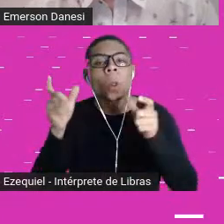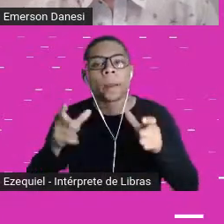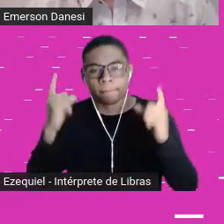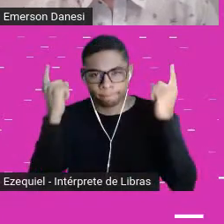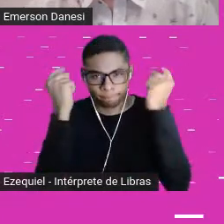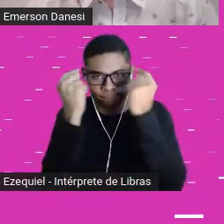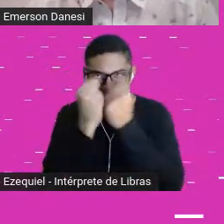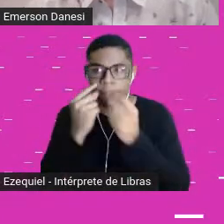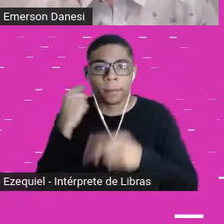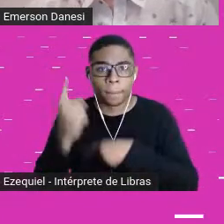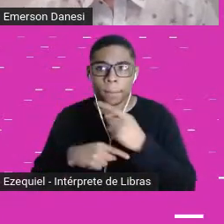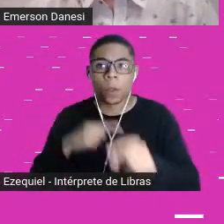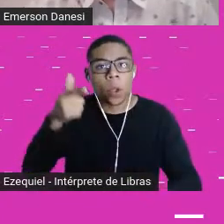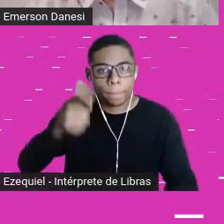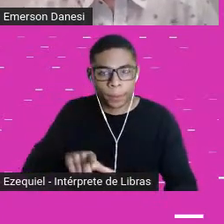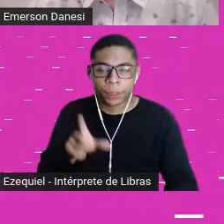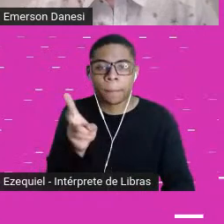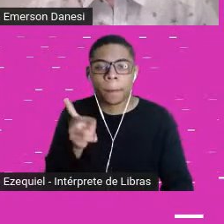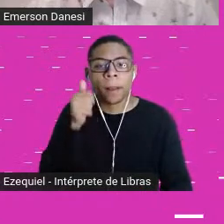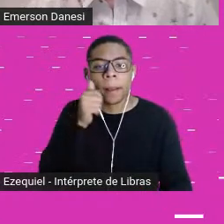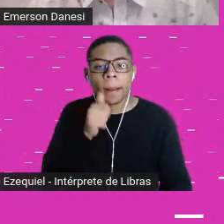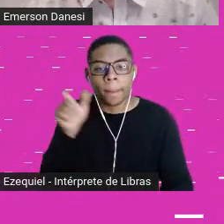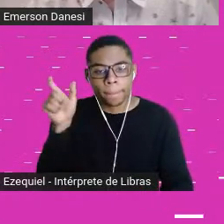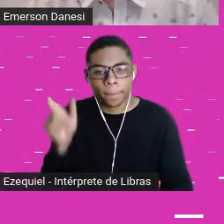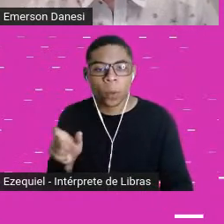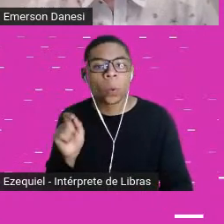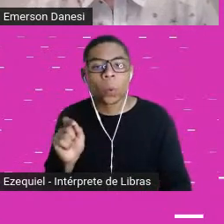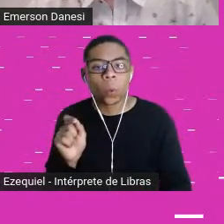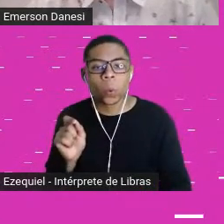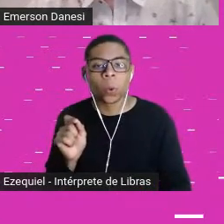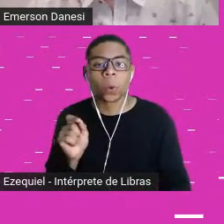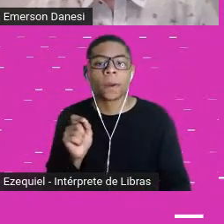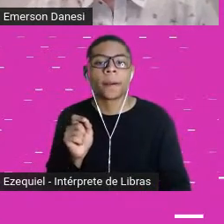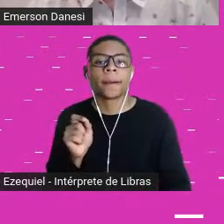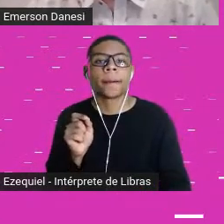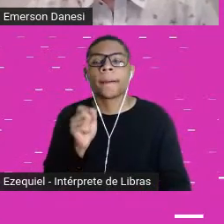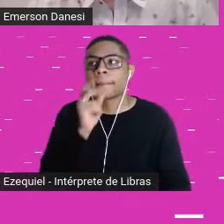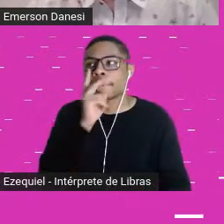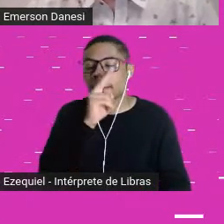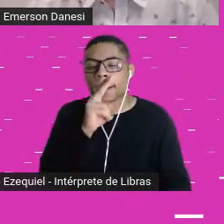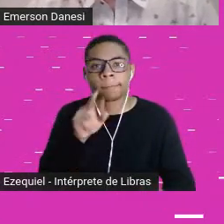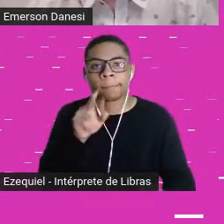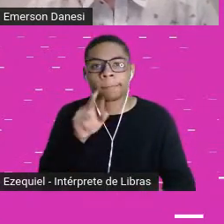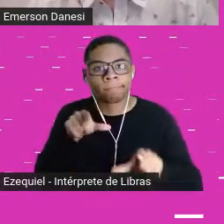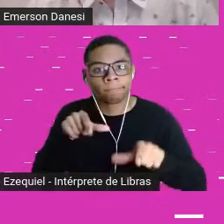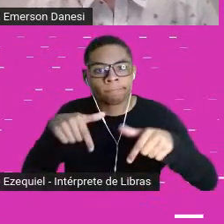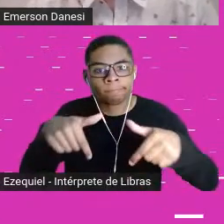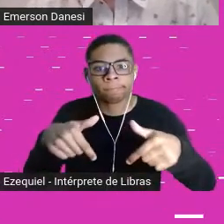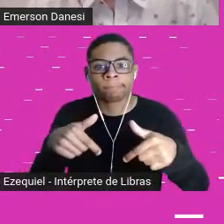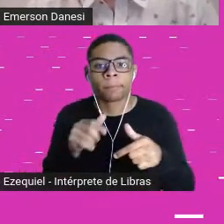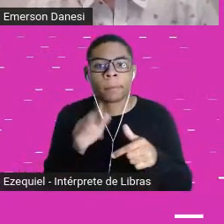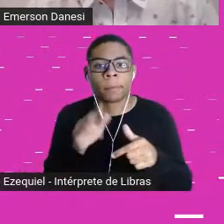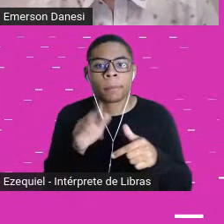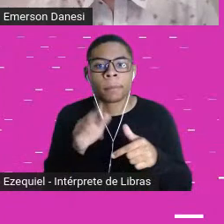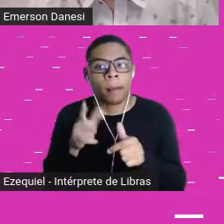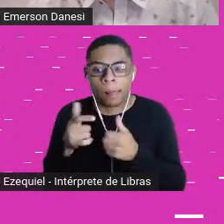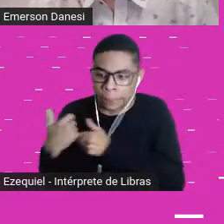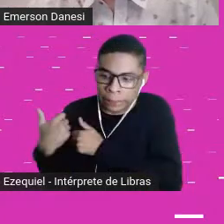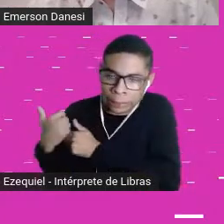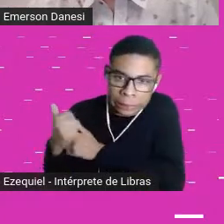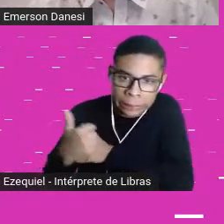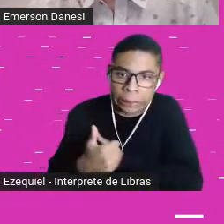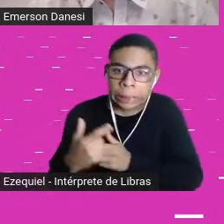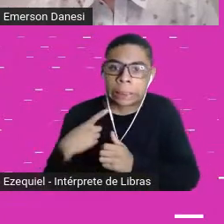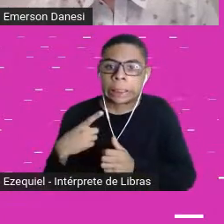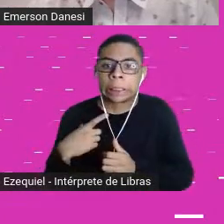vai voltar a se repetir, dessa mulher que é inteira, mas está perseguida e é